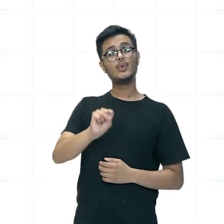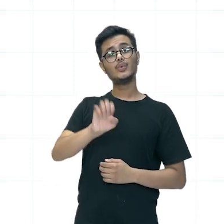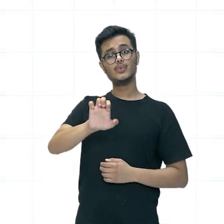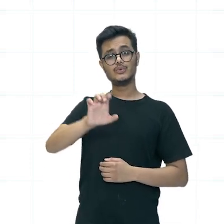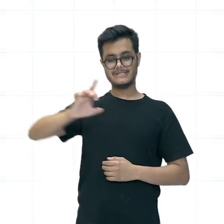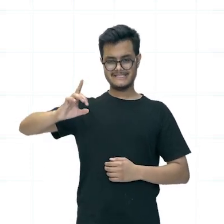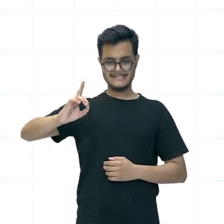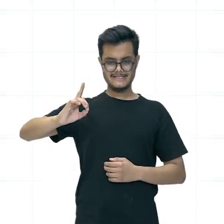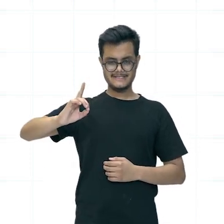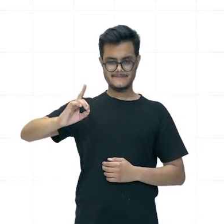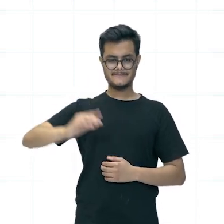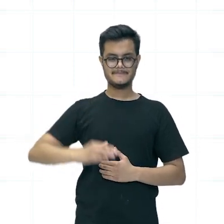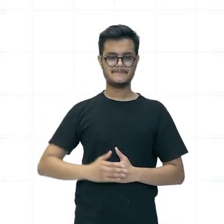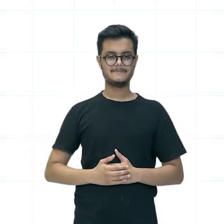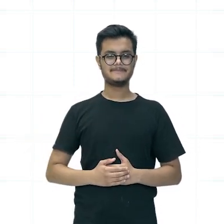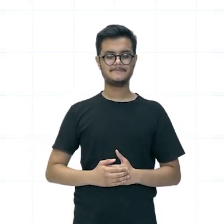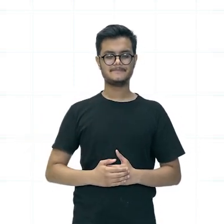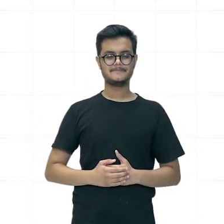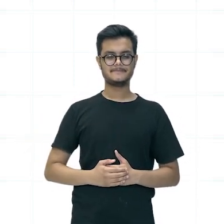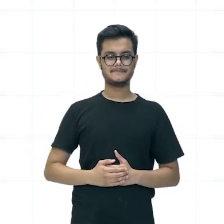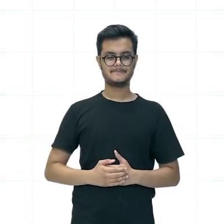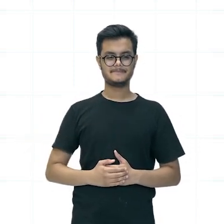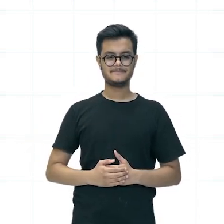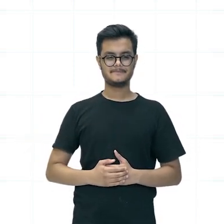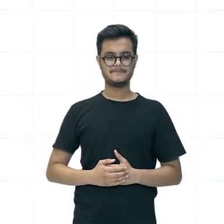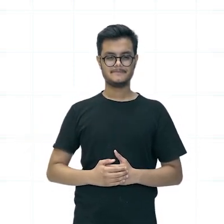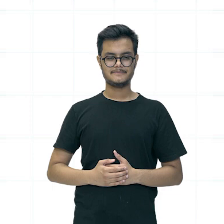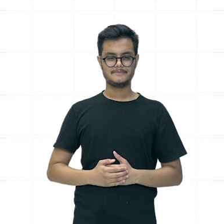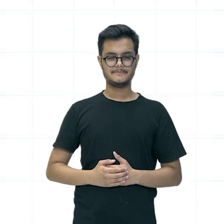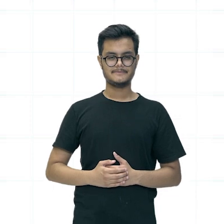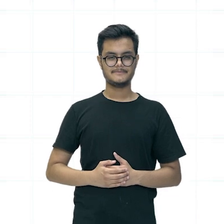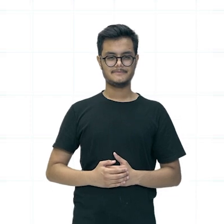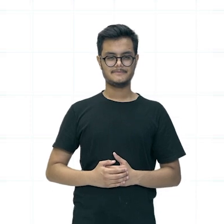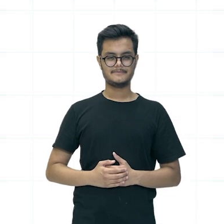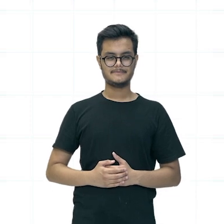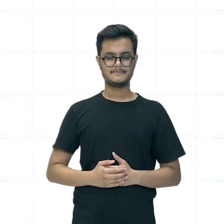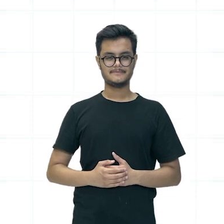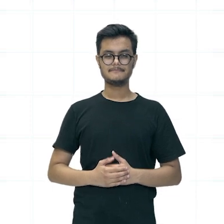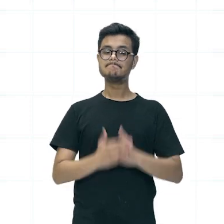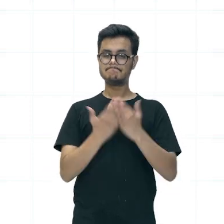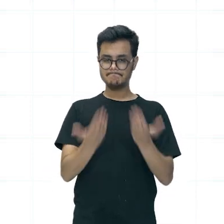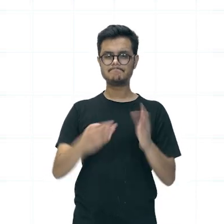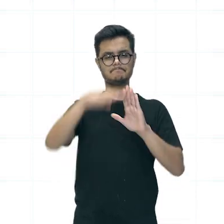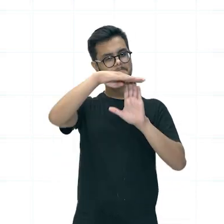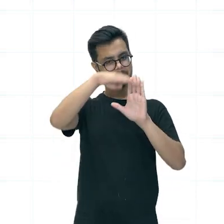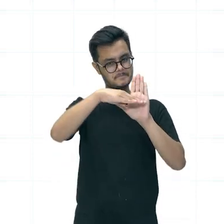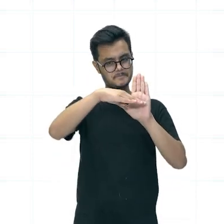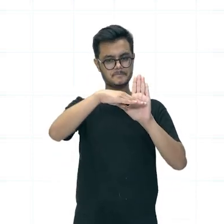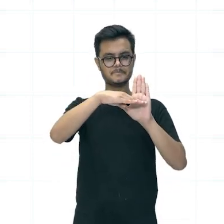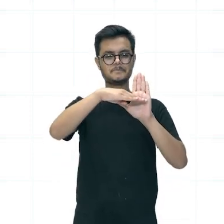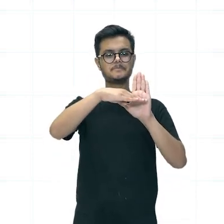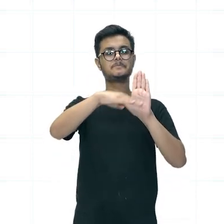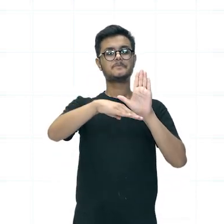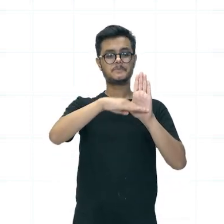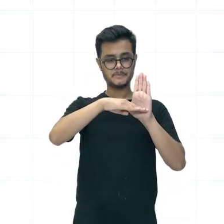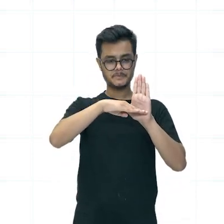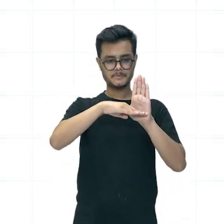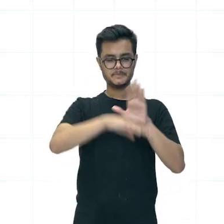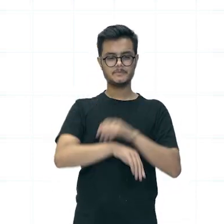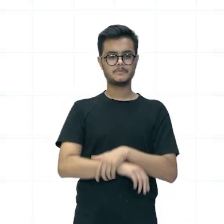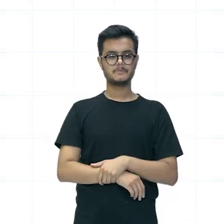forma mesmo? Used, used, used. Então, cause, caused,